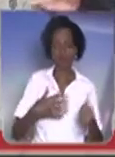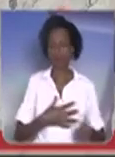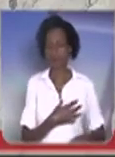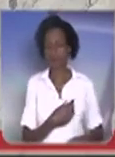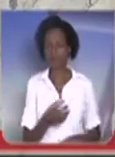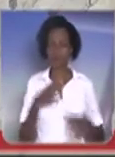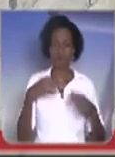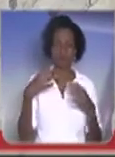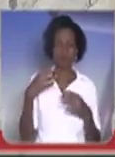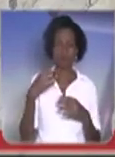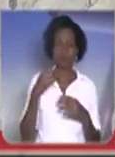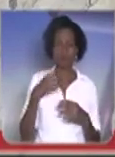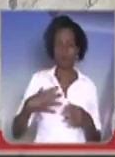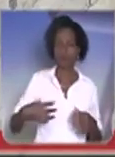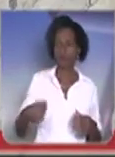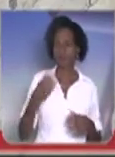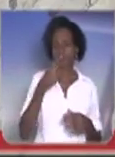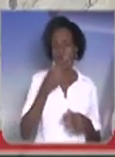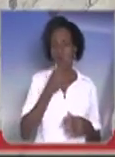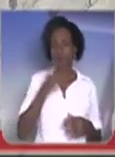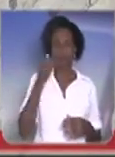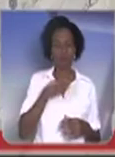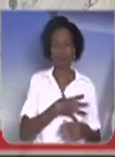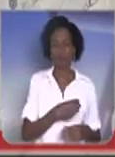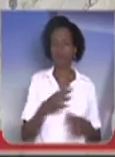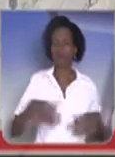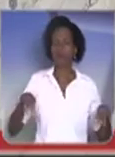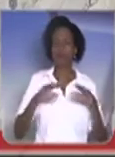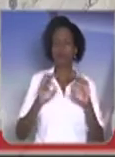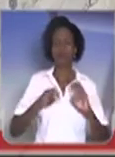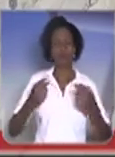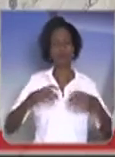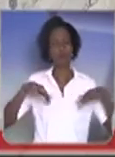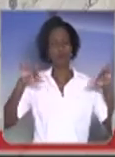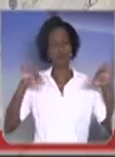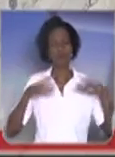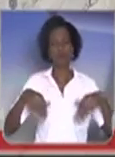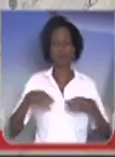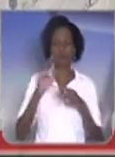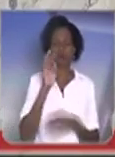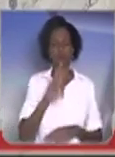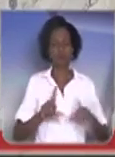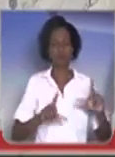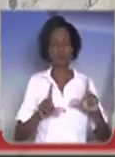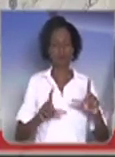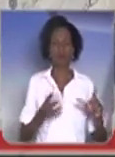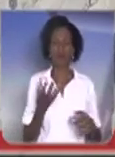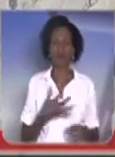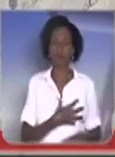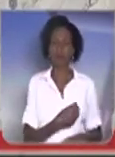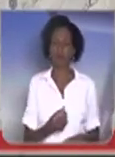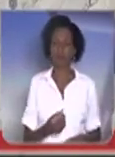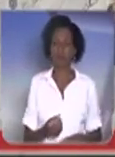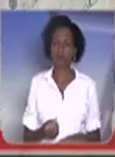os filhos e filhas de todos os presentes nesse plenário, mas de todos que nos assistem pela TV Assembleia, que a gente quer que o filho, sua filha e o seu